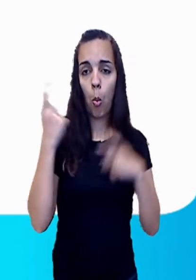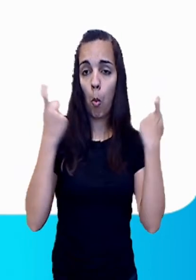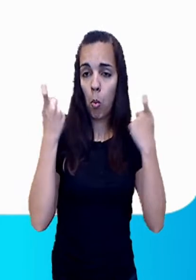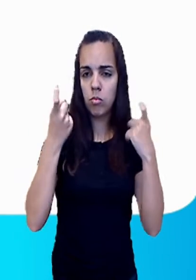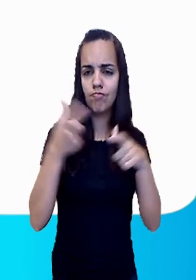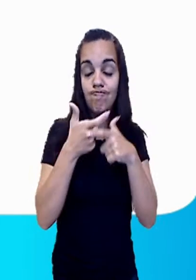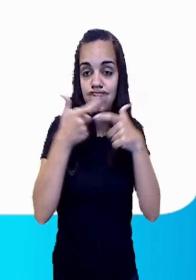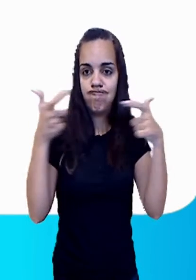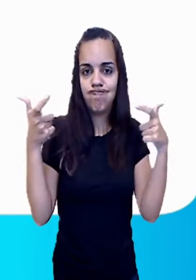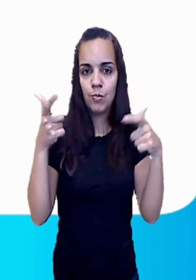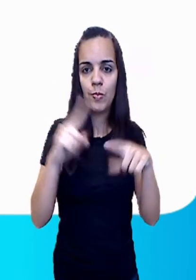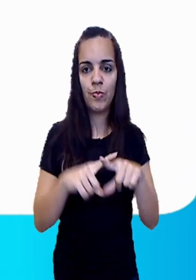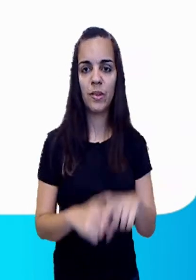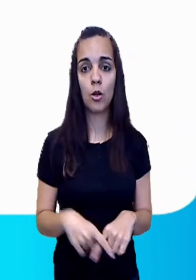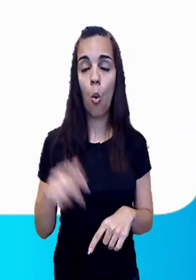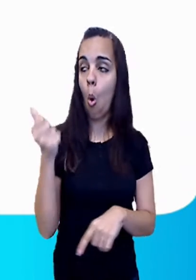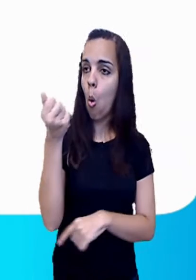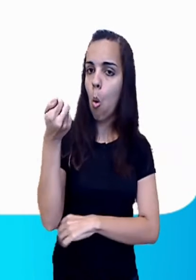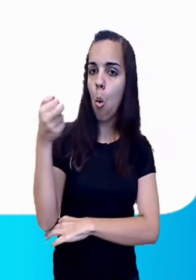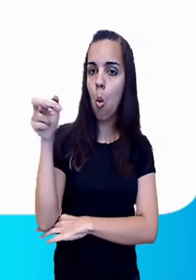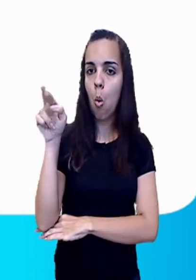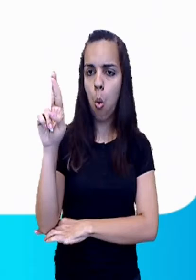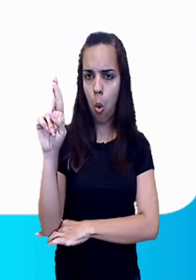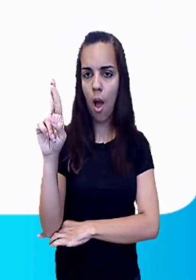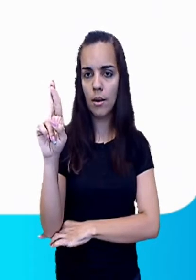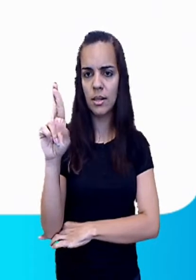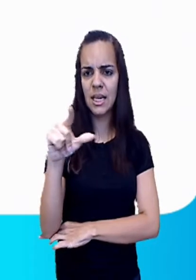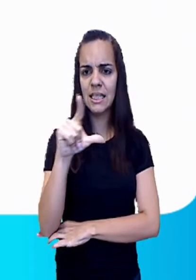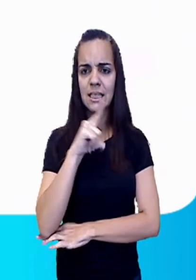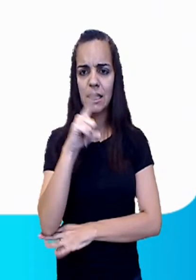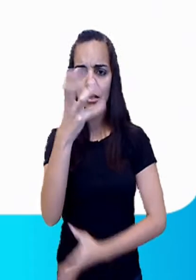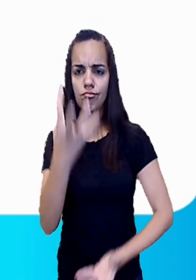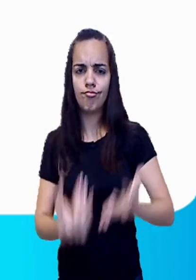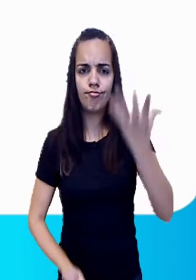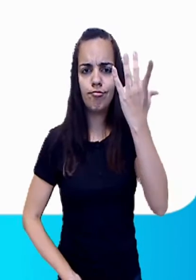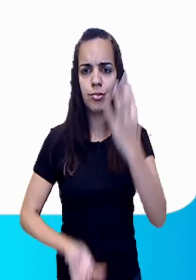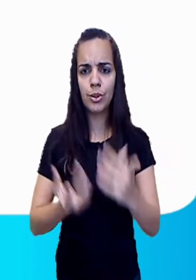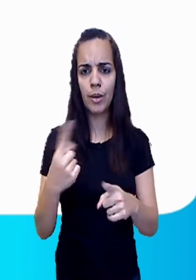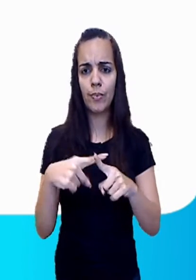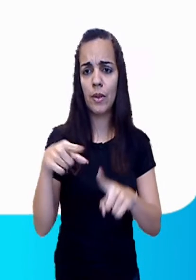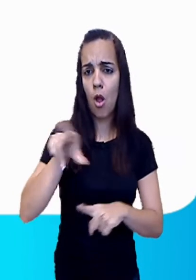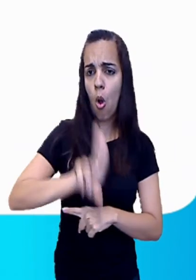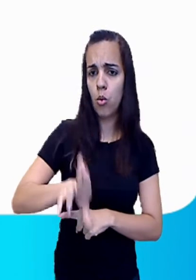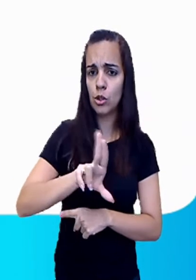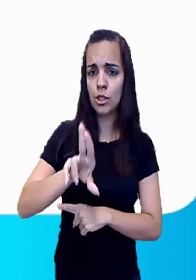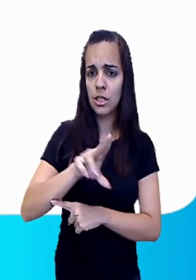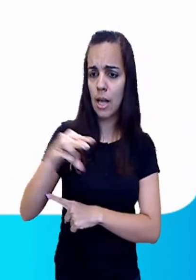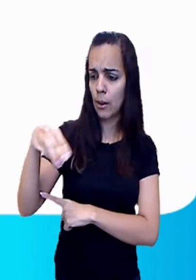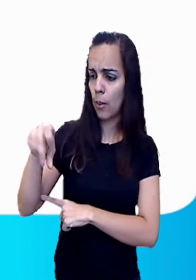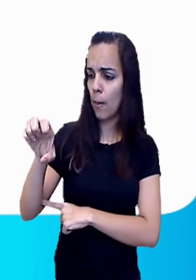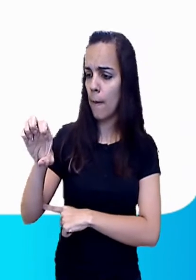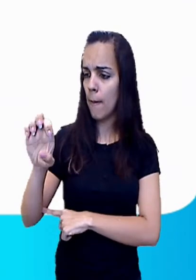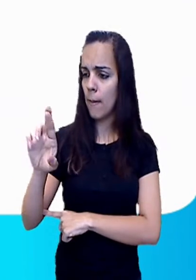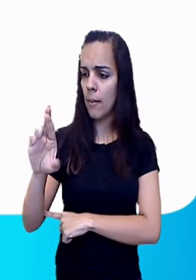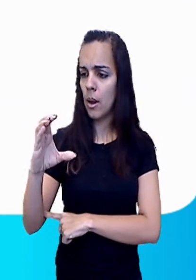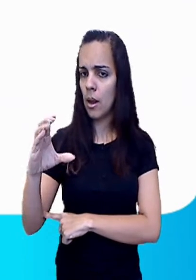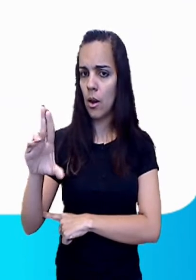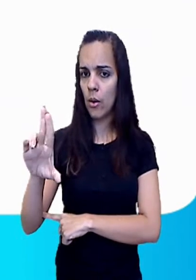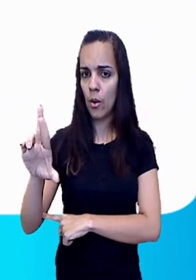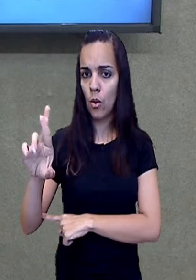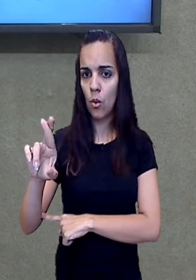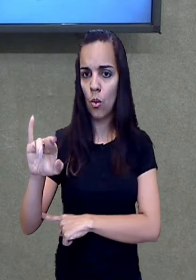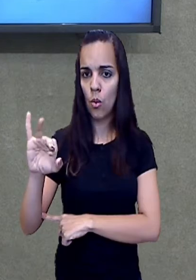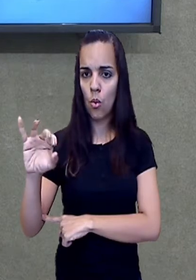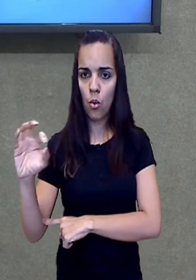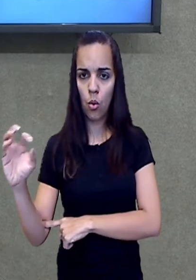ar, a partir da queima ao ar livre de mercúrio, muito utilizado na extração de vários tipos de minério. Eu